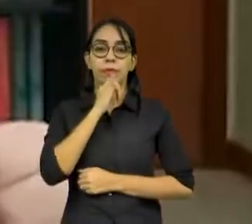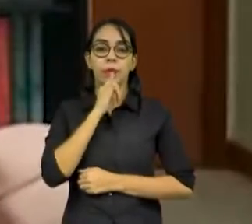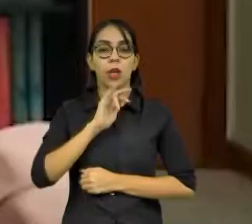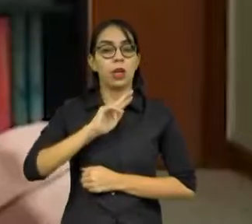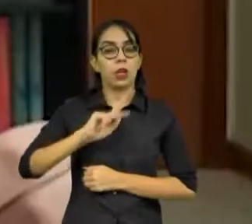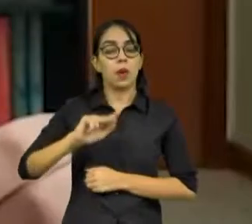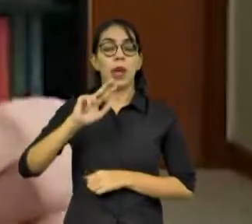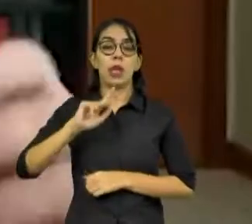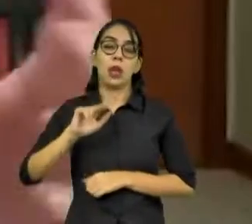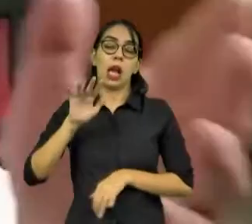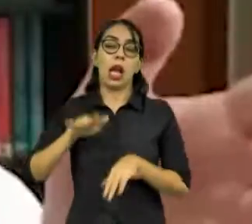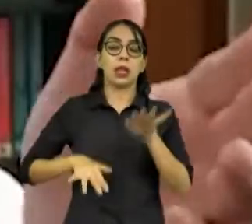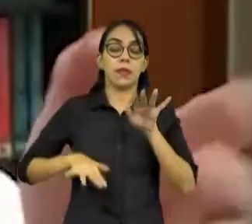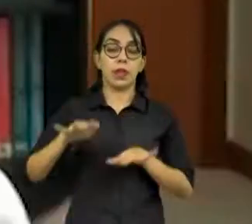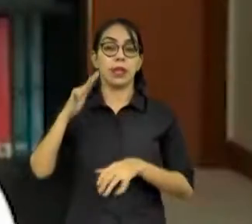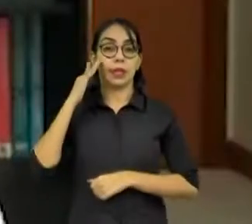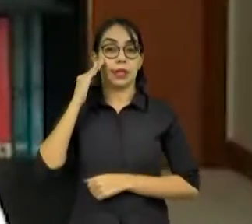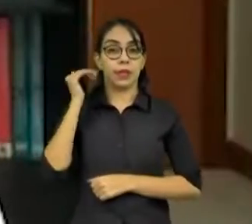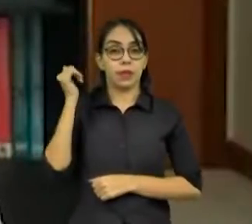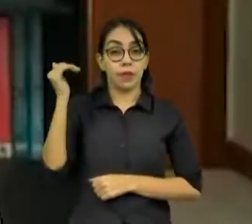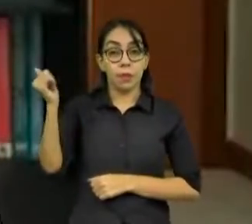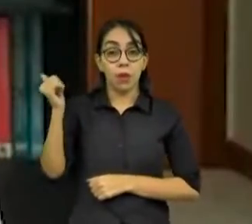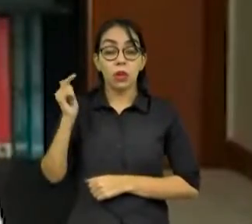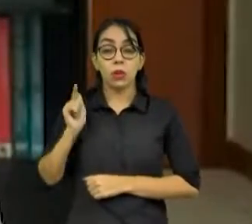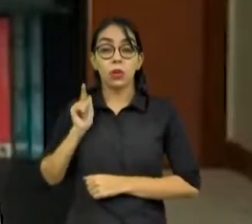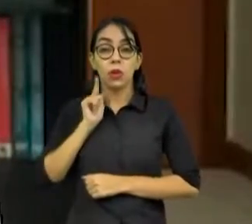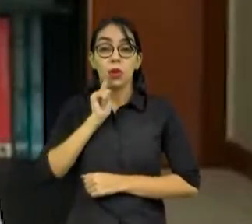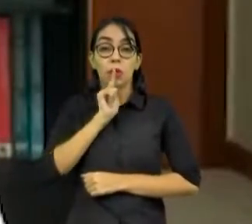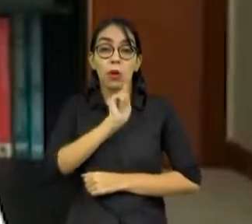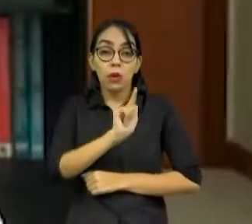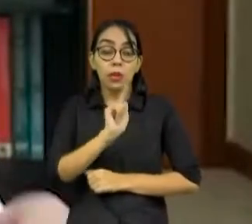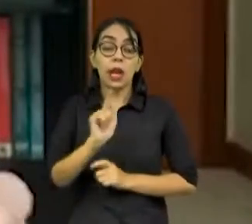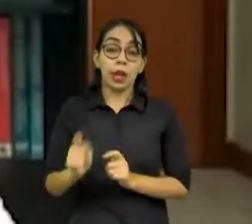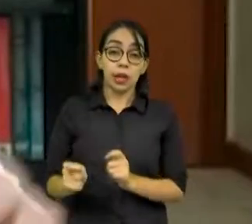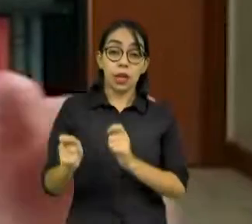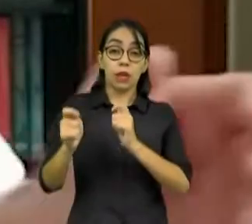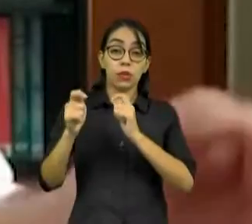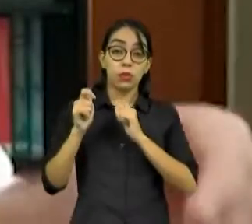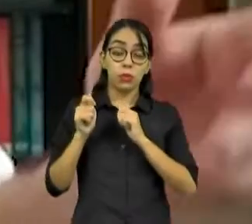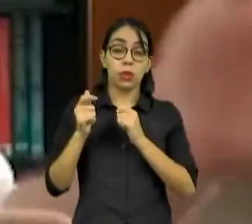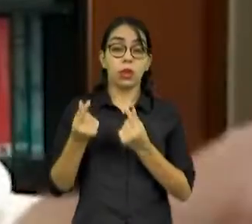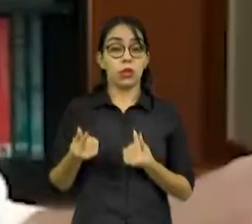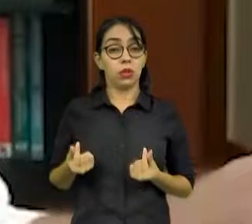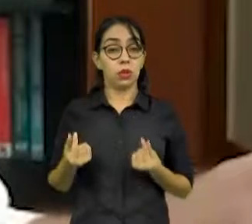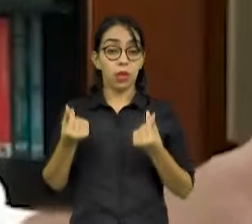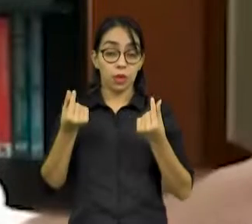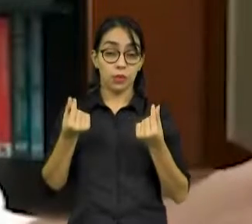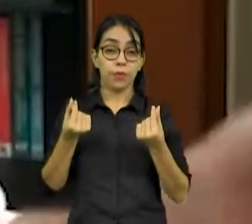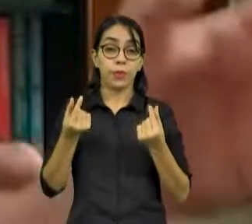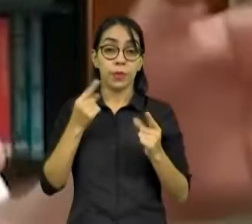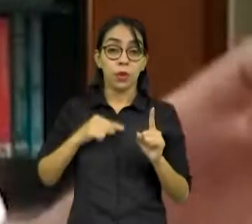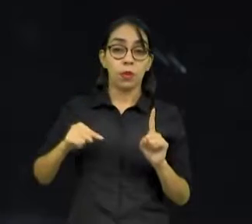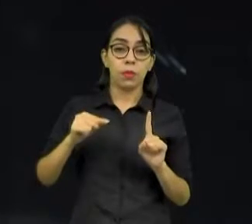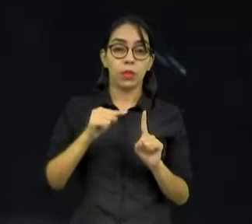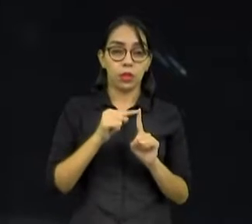conhecido, conseguir arrecadar valores para sua campanha é esse da vaquinha